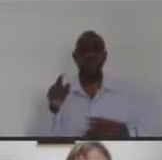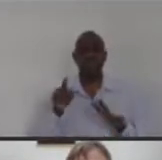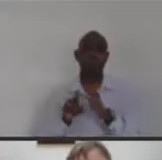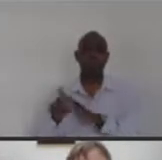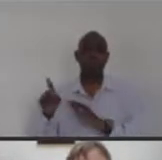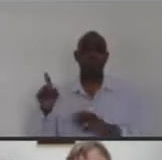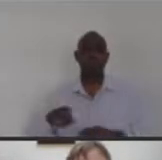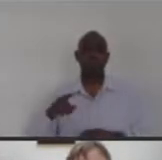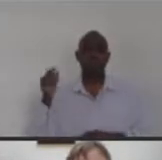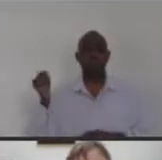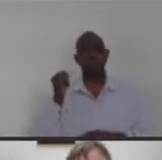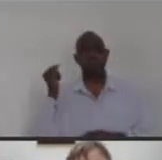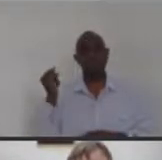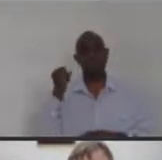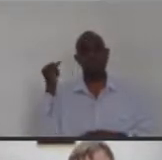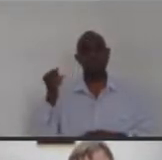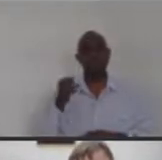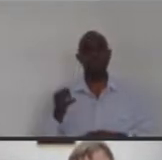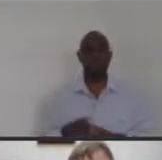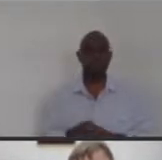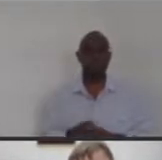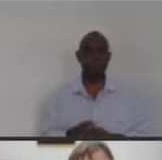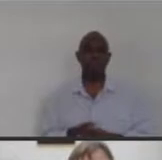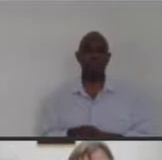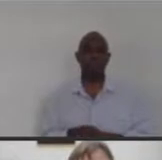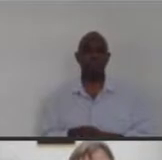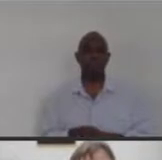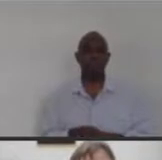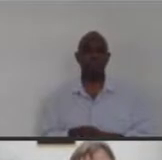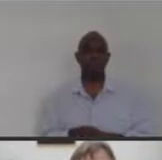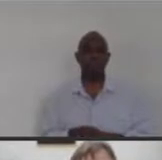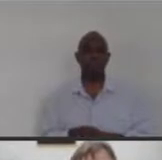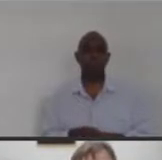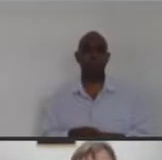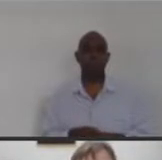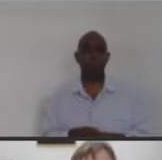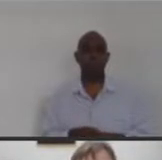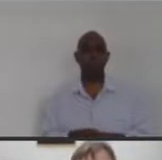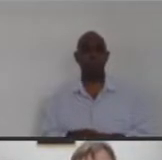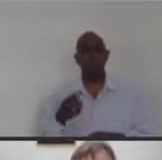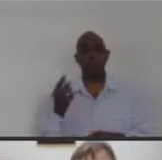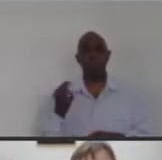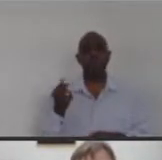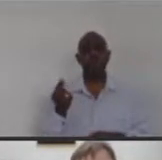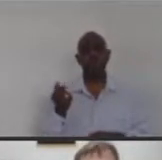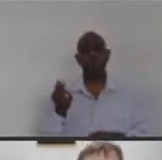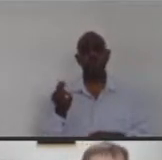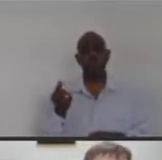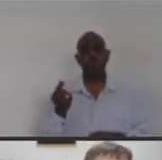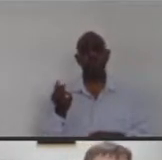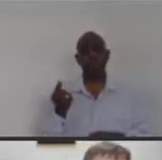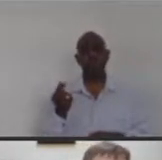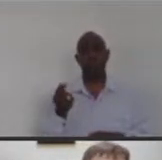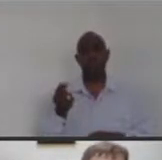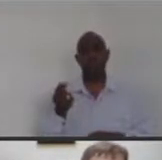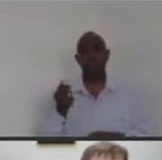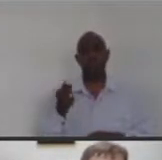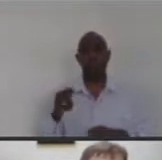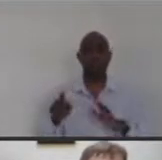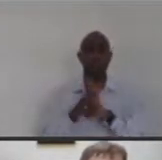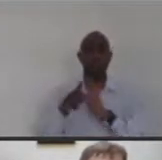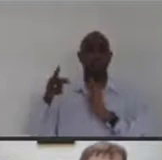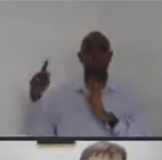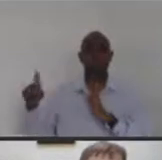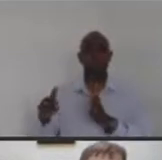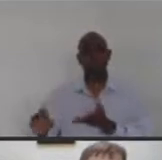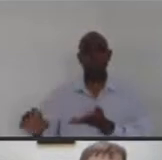nesse requerimento a qual eu faço. Quais os valores financeiros referente à entrada de caixa da empresa Odebrecht